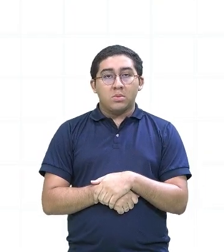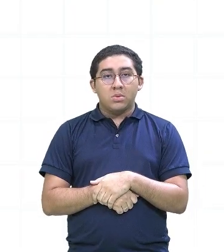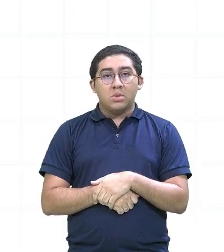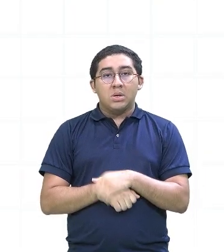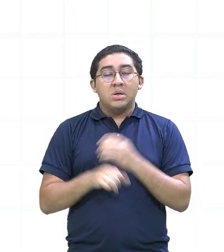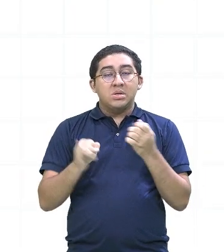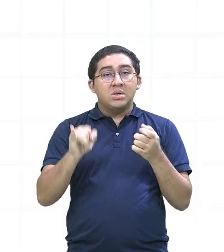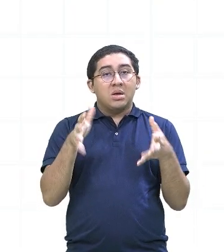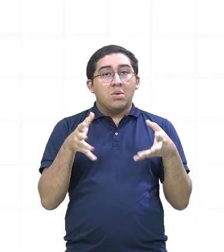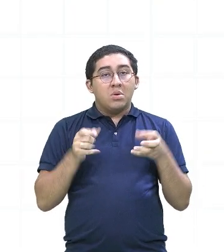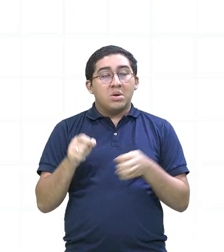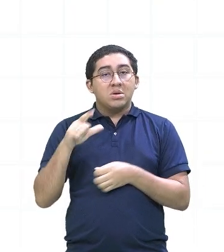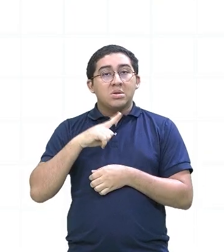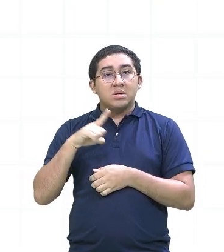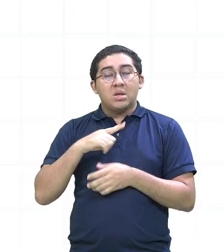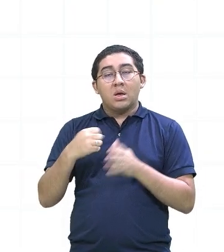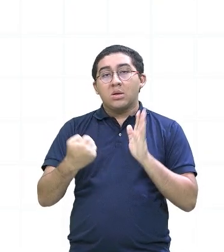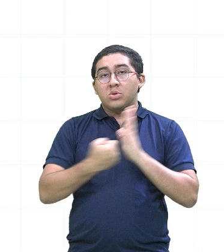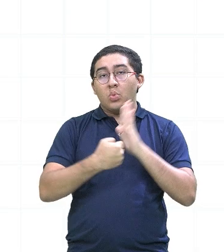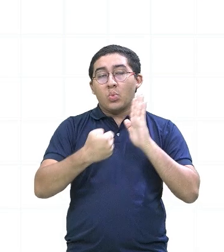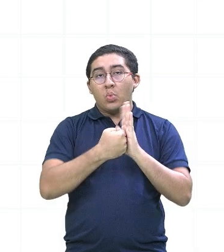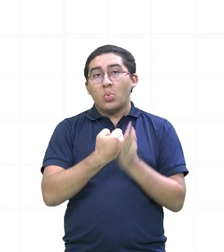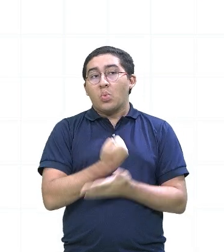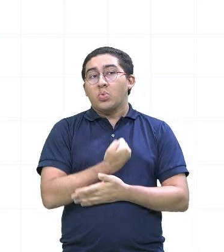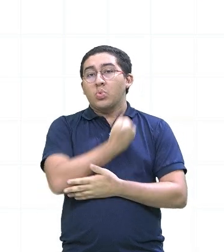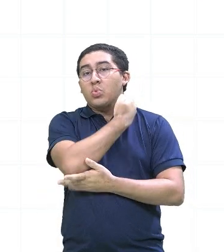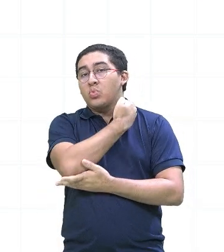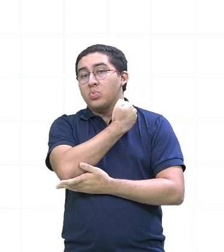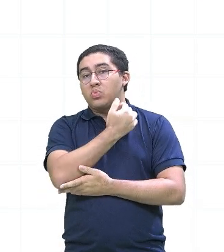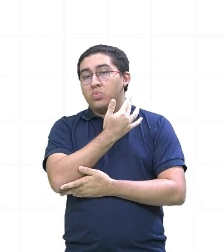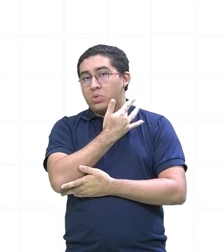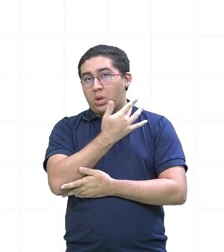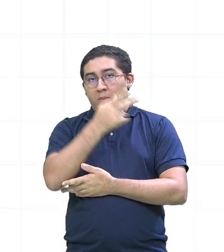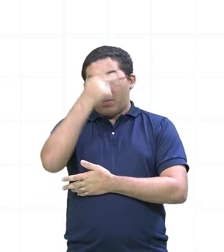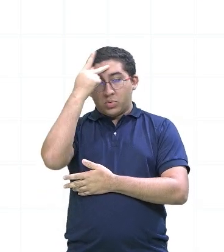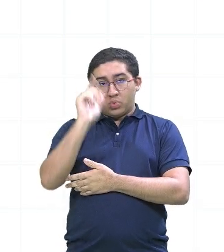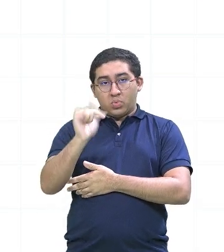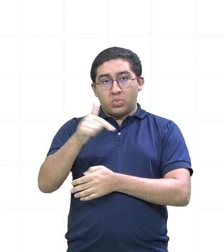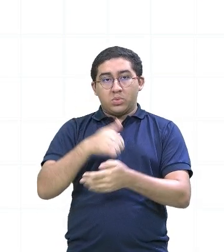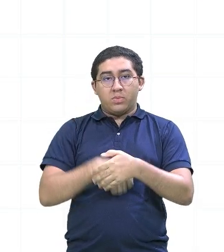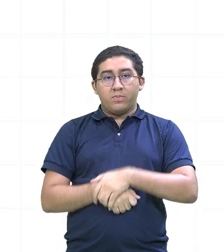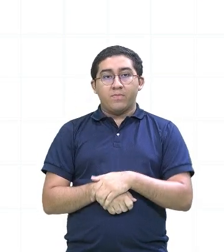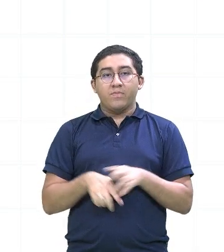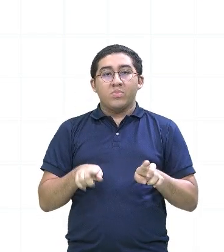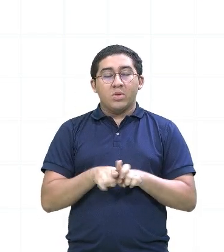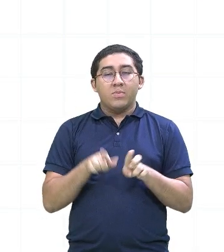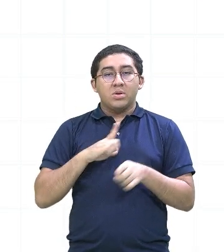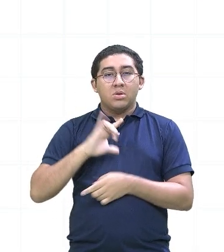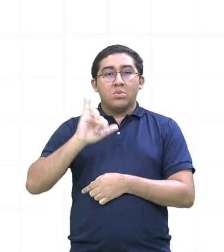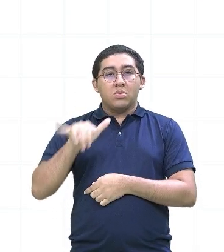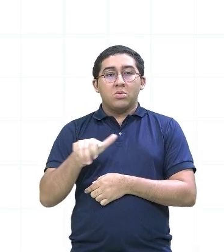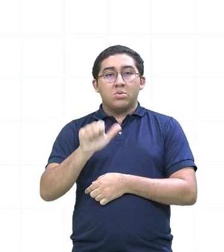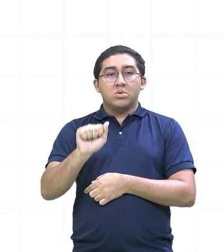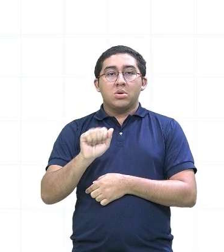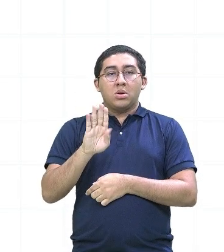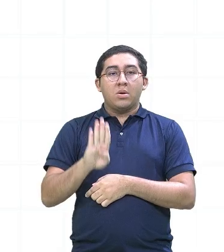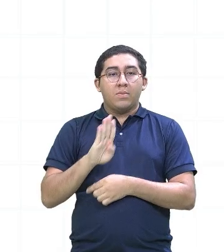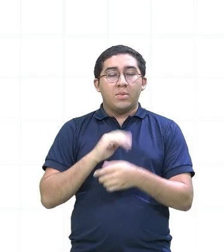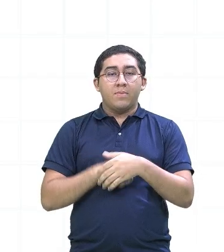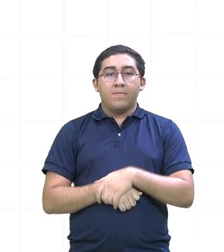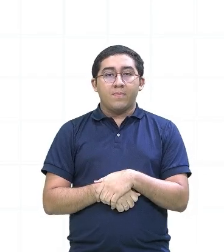atingir a lateral da cabeça do oponente. Tem o jab, que é um soco rápido com a